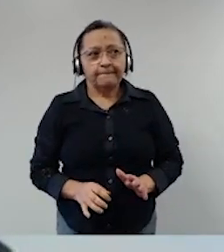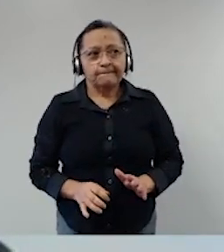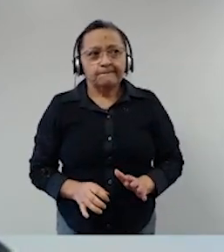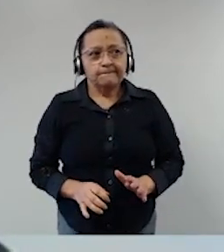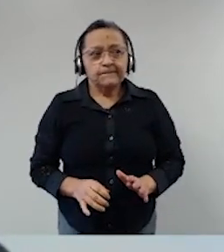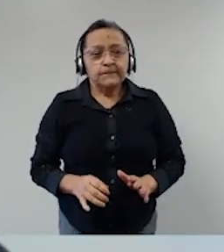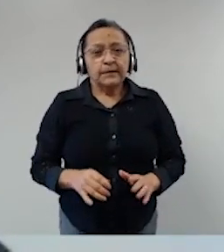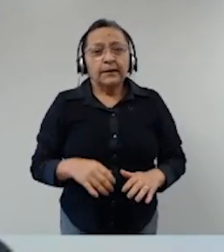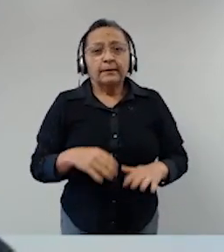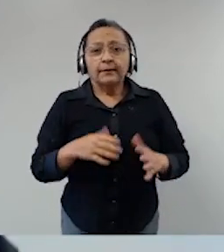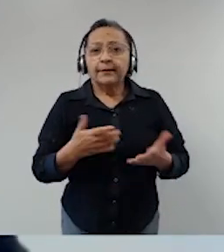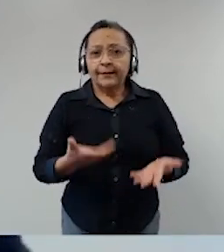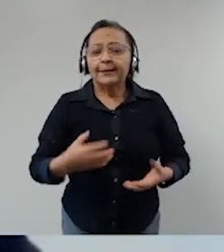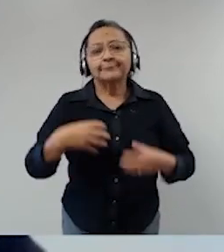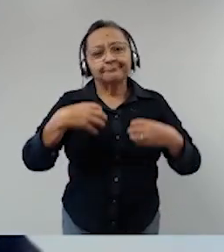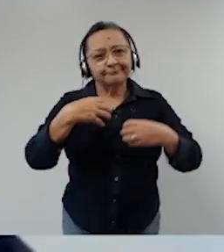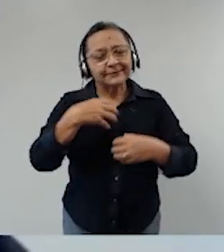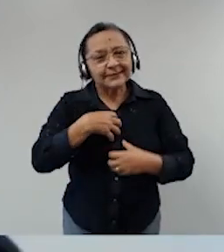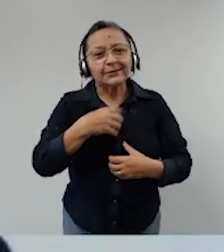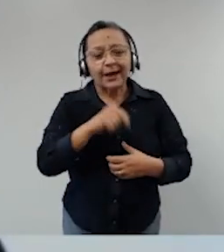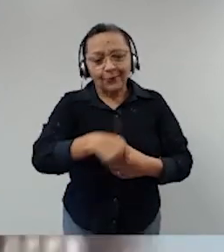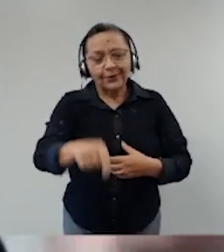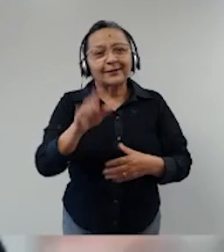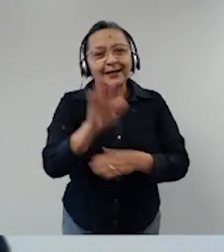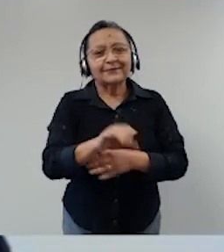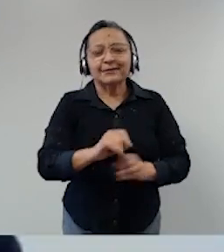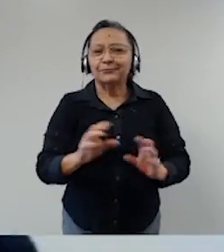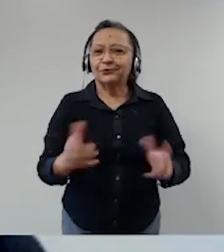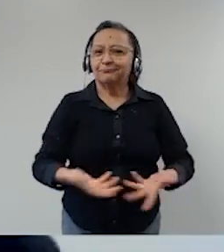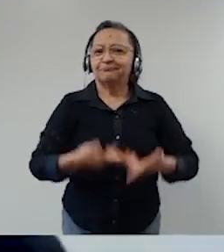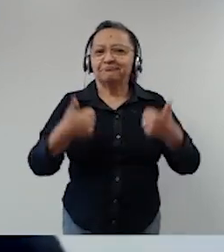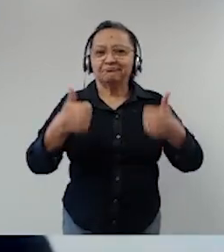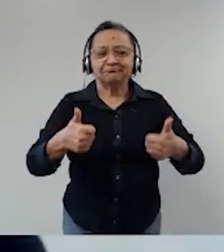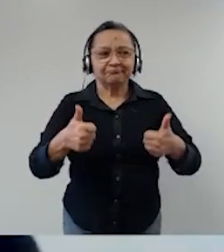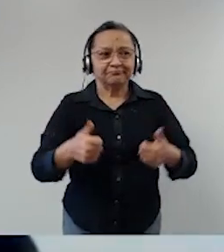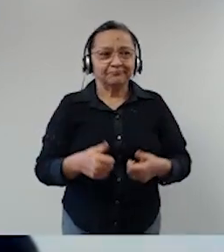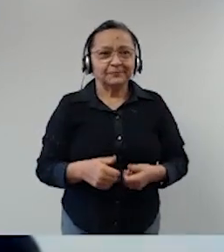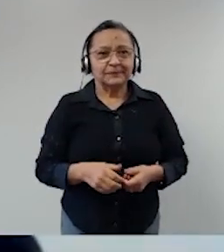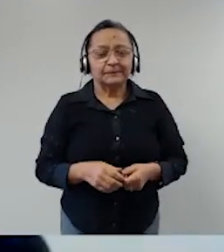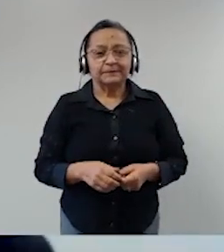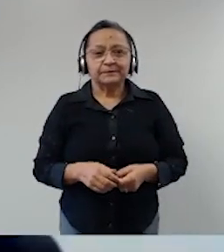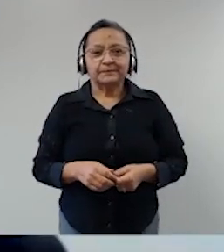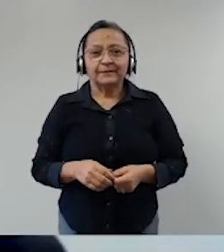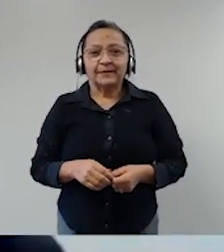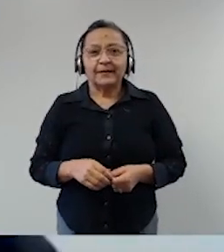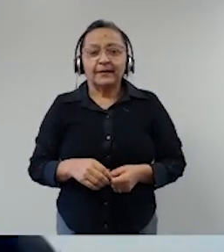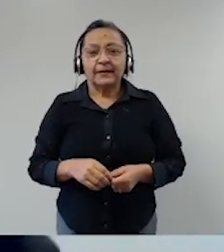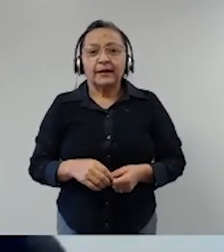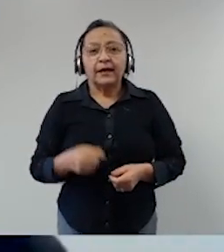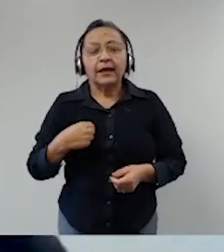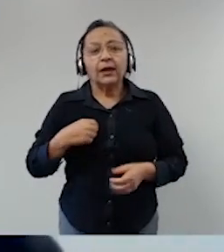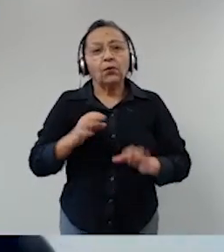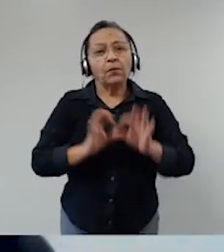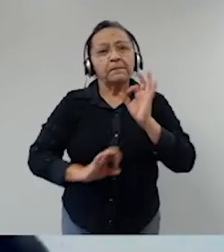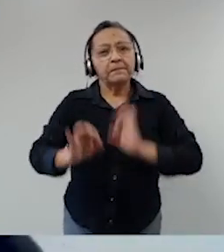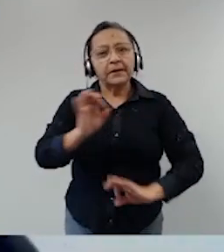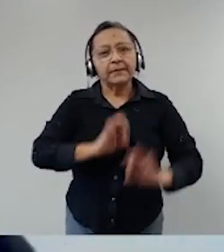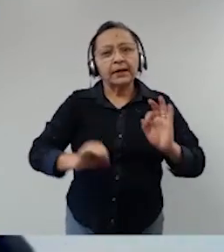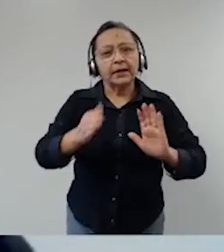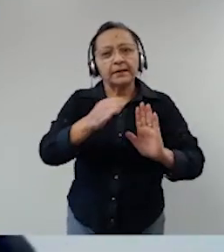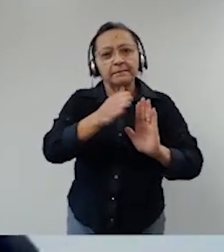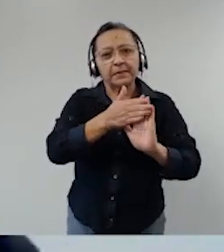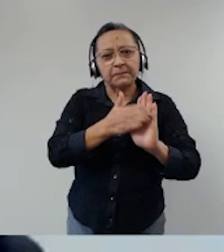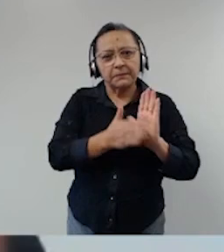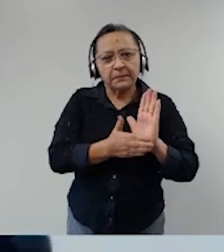será realmente uma tarde memorável. Eu, na urgência, naturalmente, eu formulei aqui